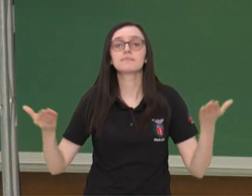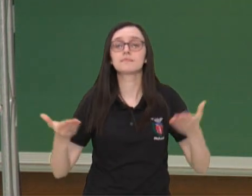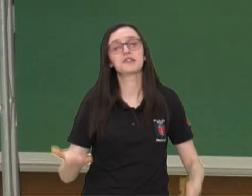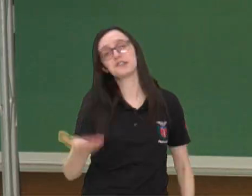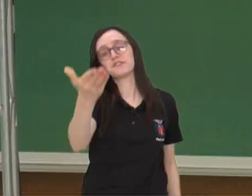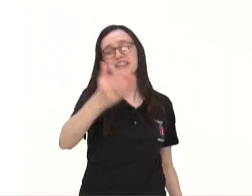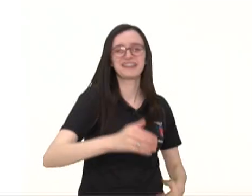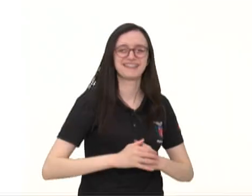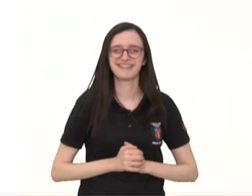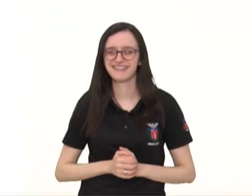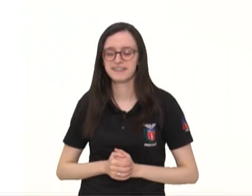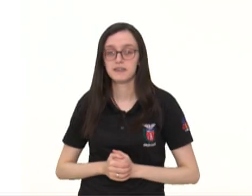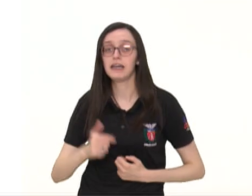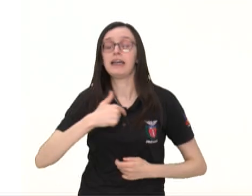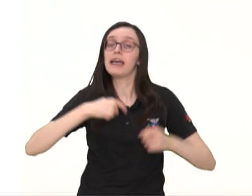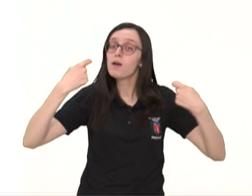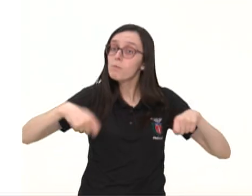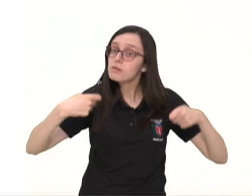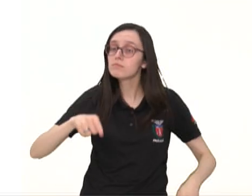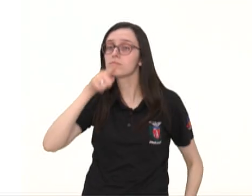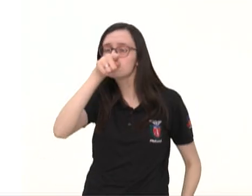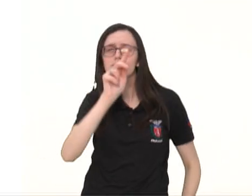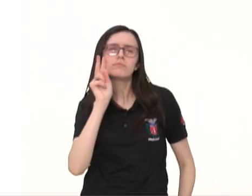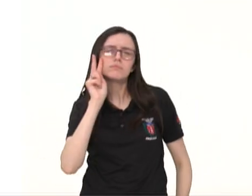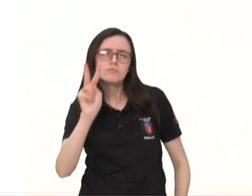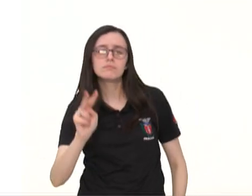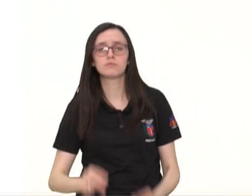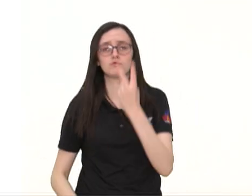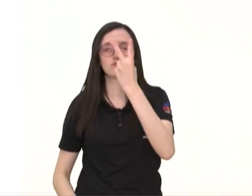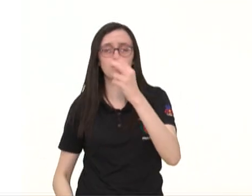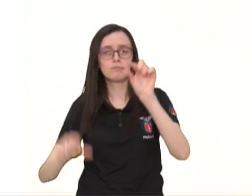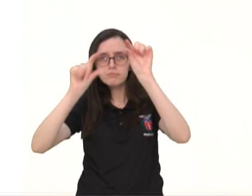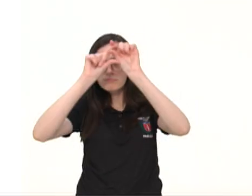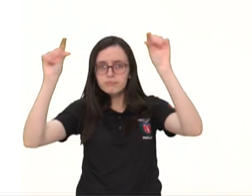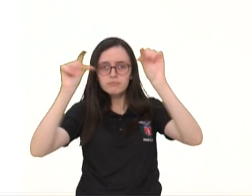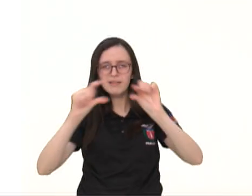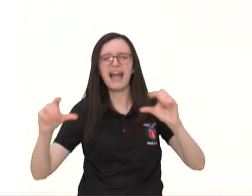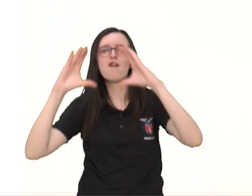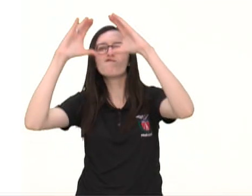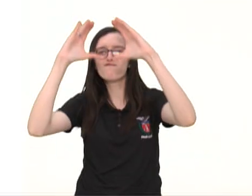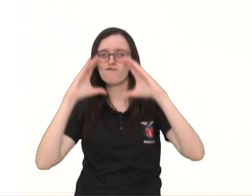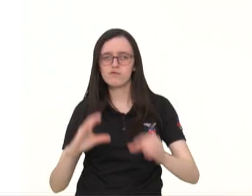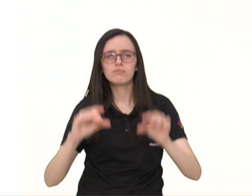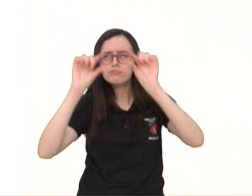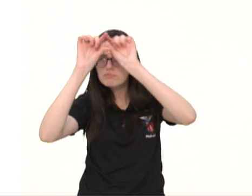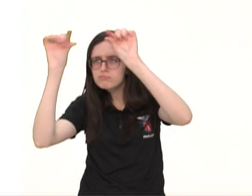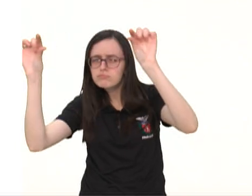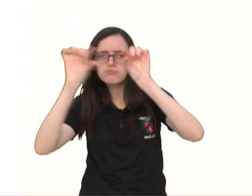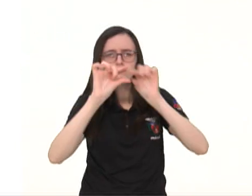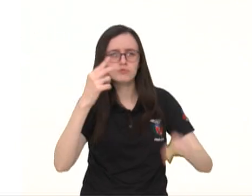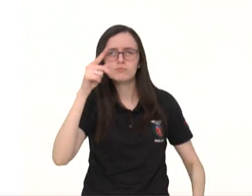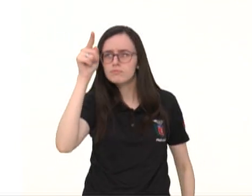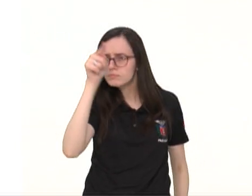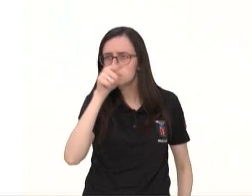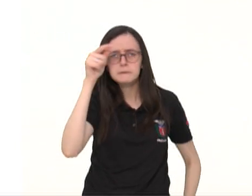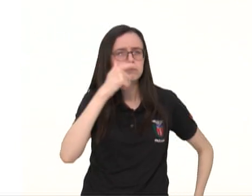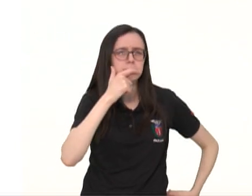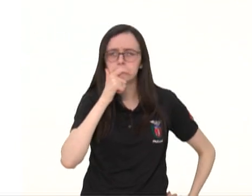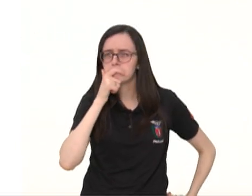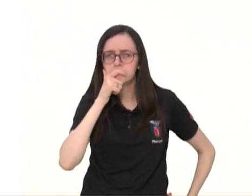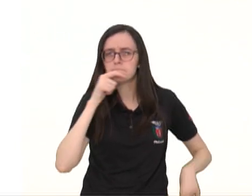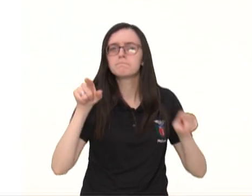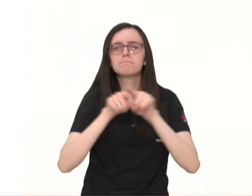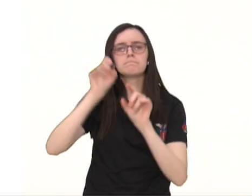Agora é com você. Eu preciso que você observe essas duas funções indicadas aqui no exercício